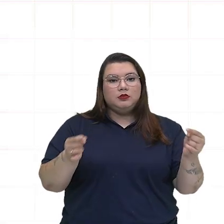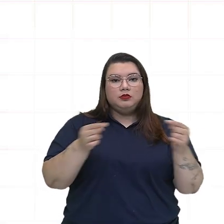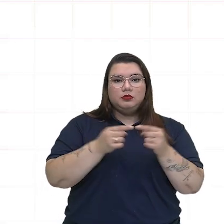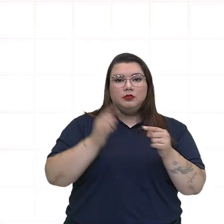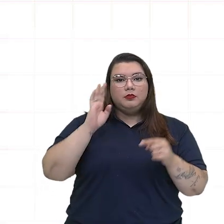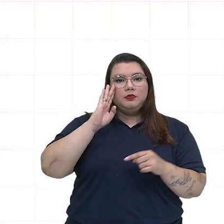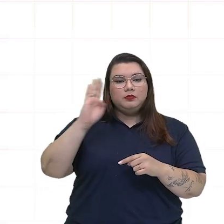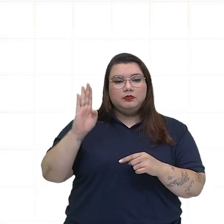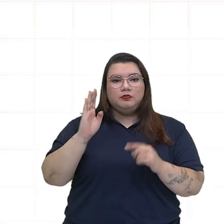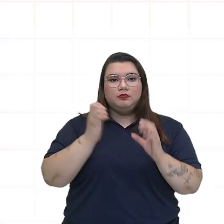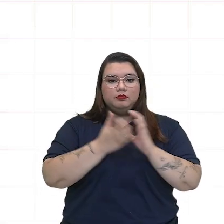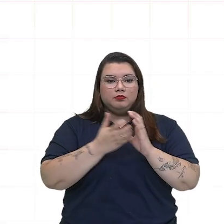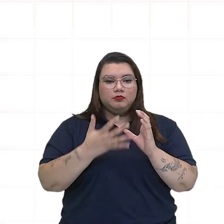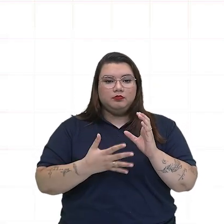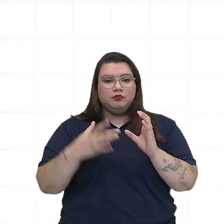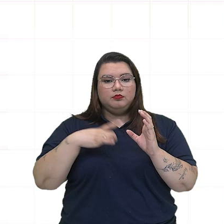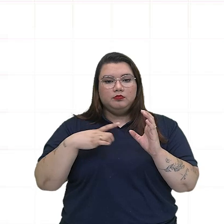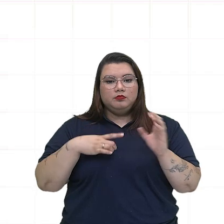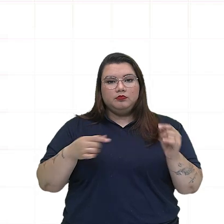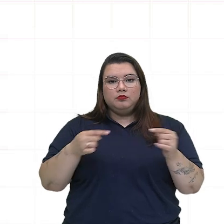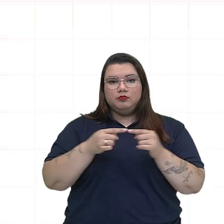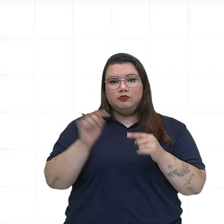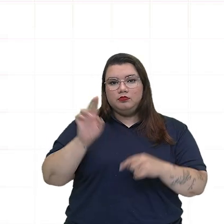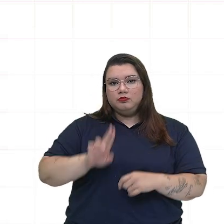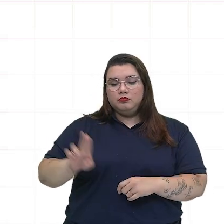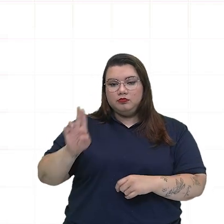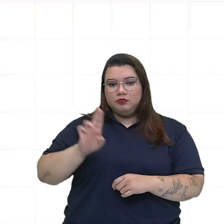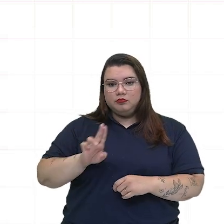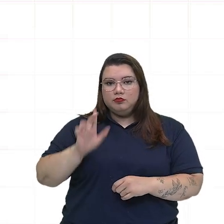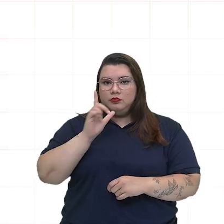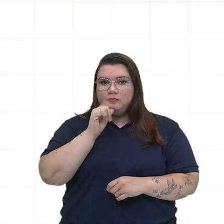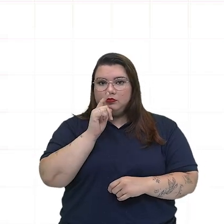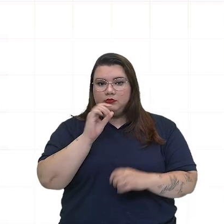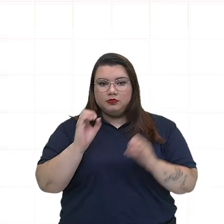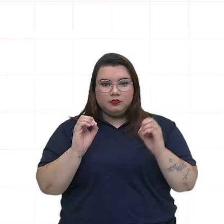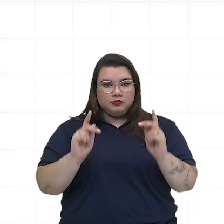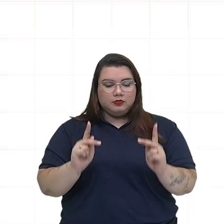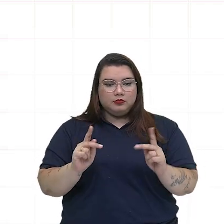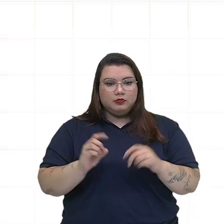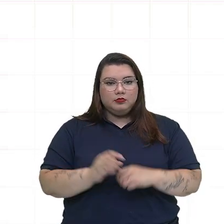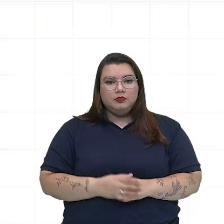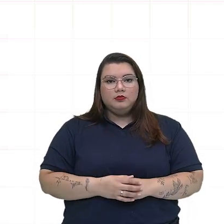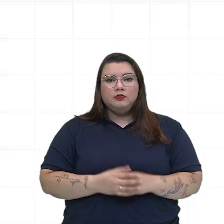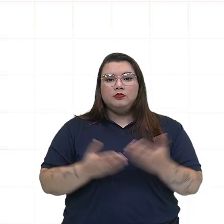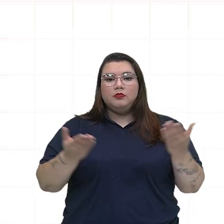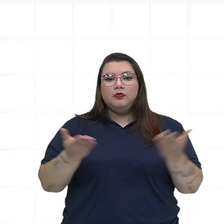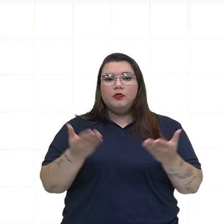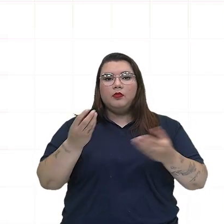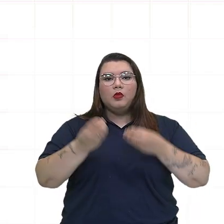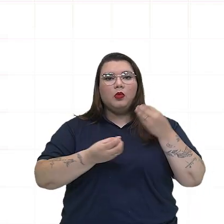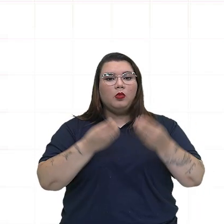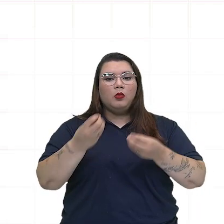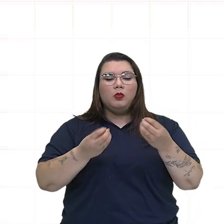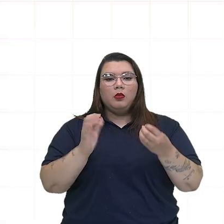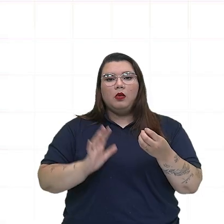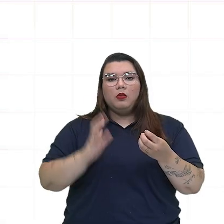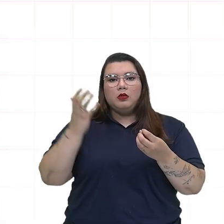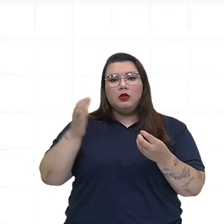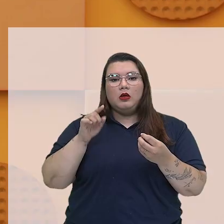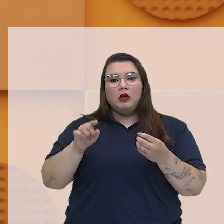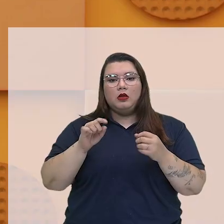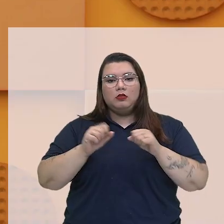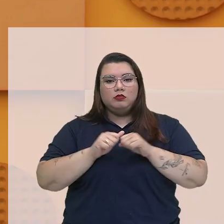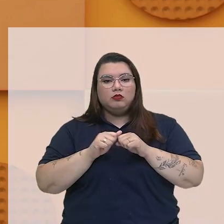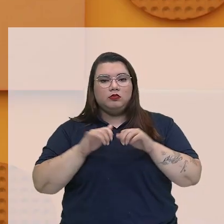um dos principais fatores para ter essa grande utilização de água, tá certo? Agora, como é que ocorre essa